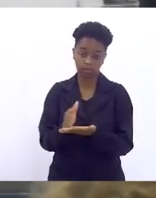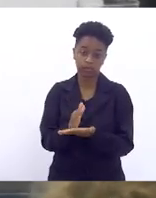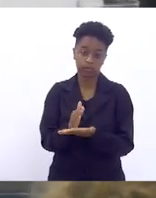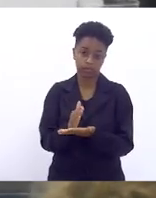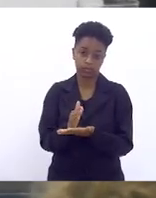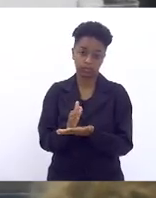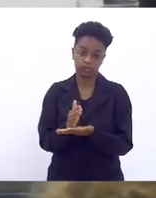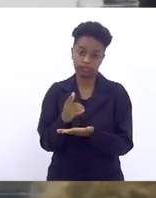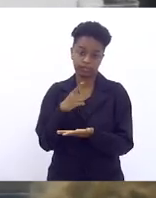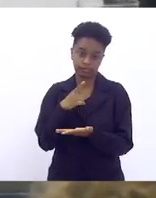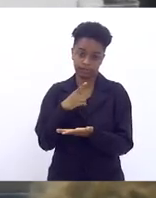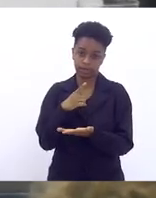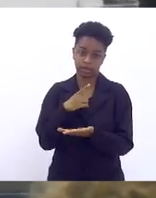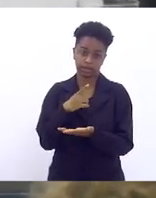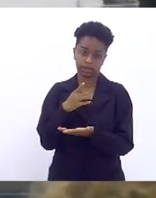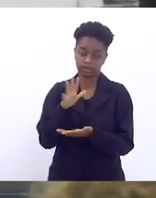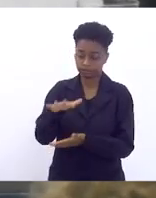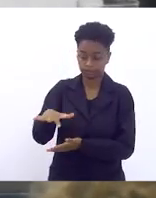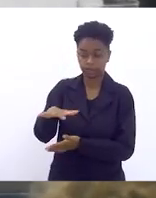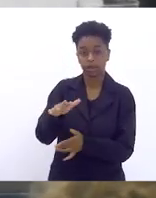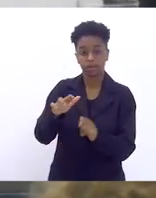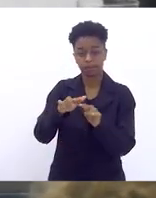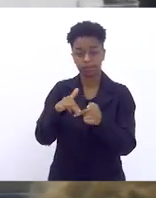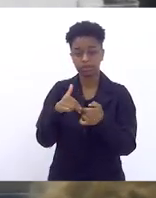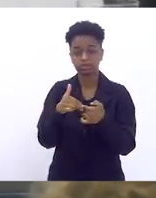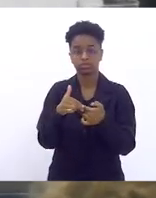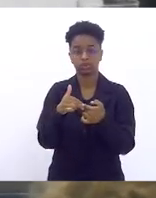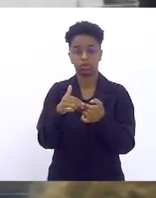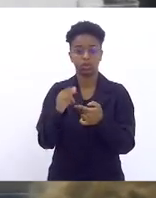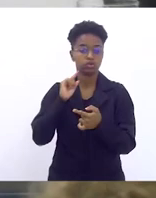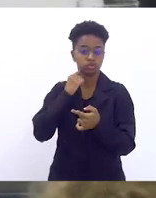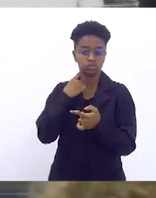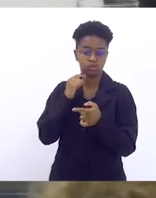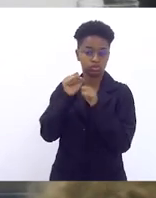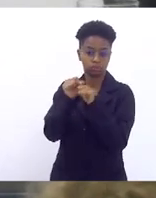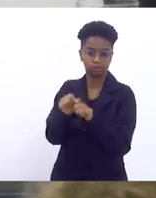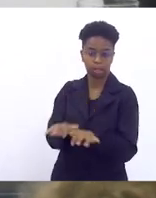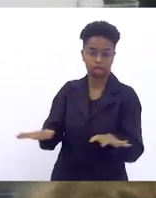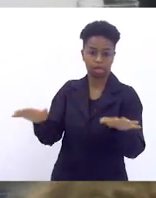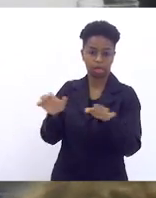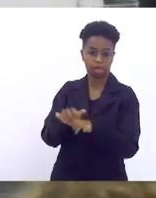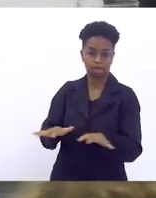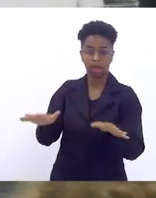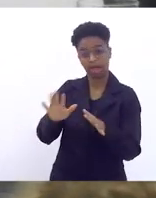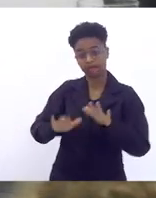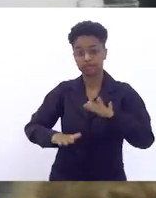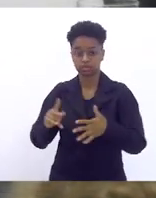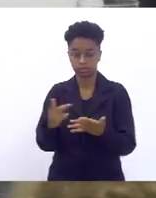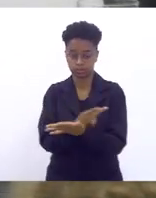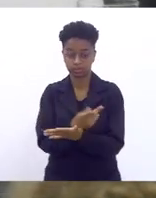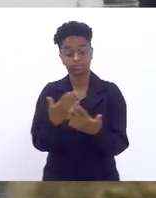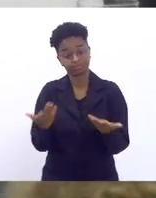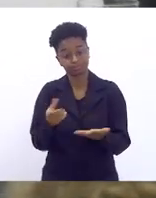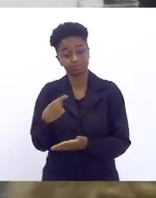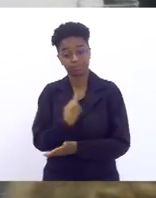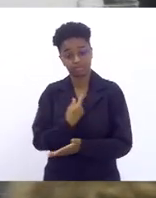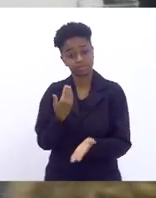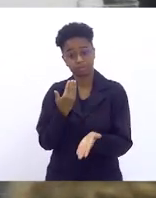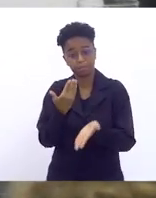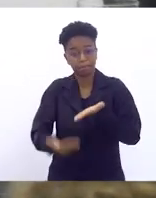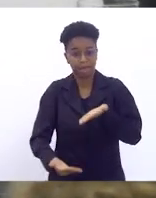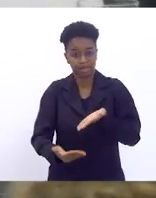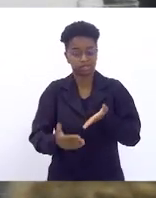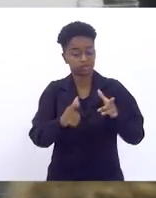alguns recursos né em função da degradação ambiental que muitas vezes acontece você perde um